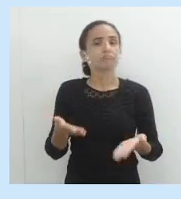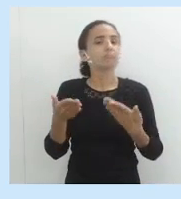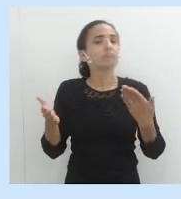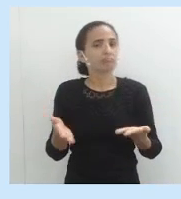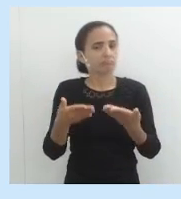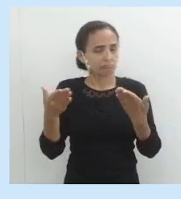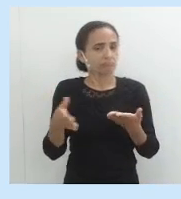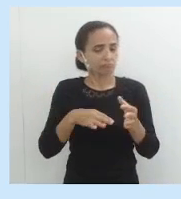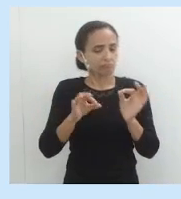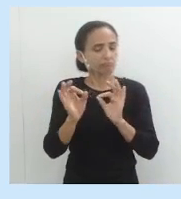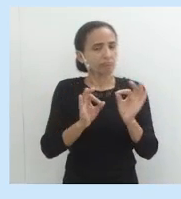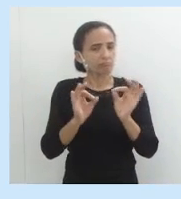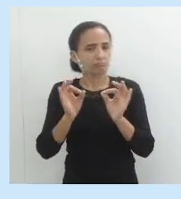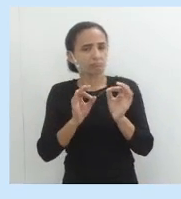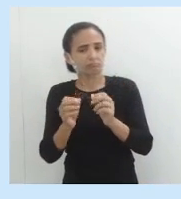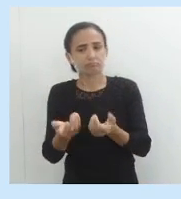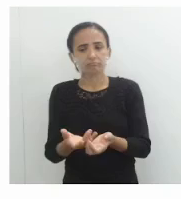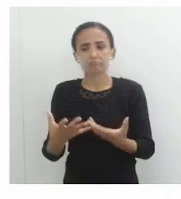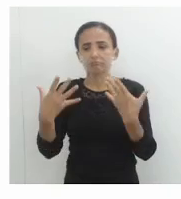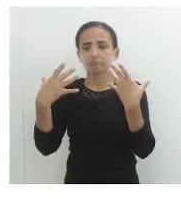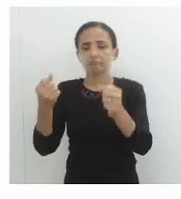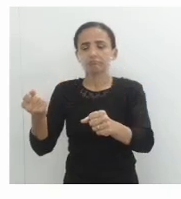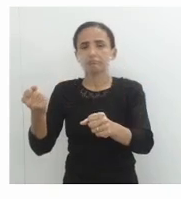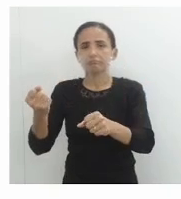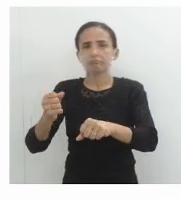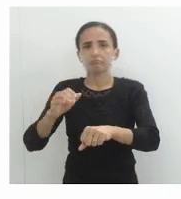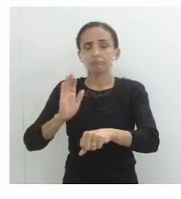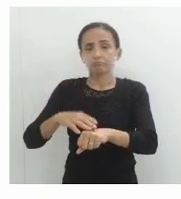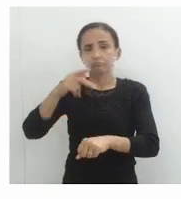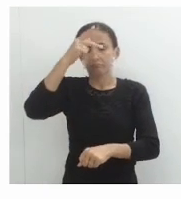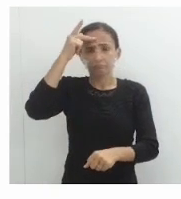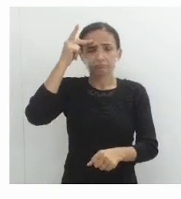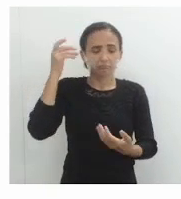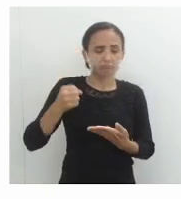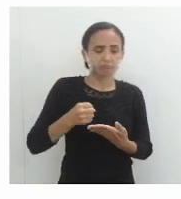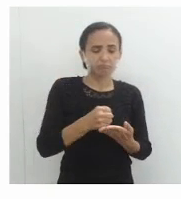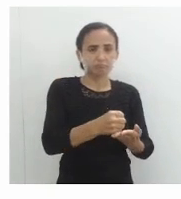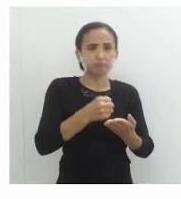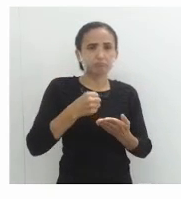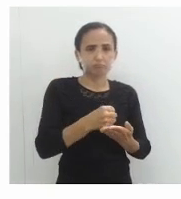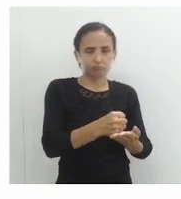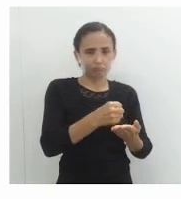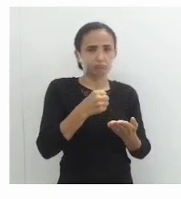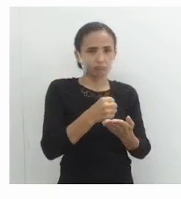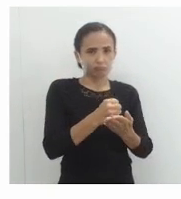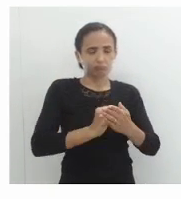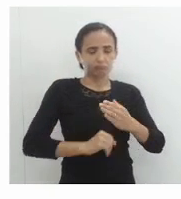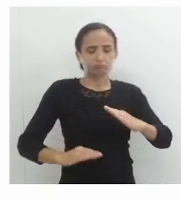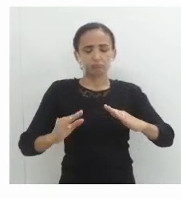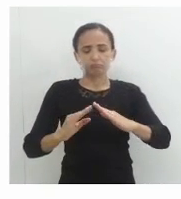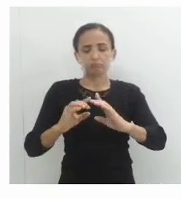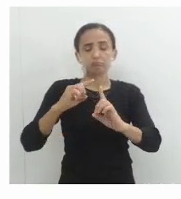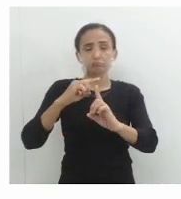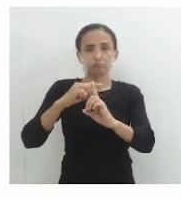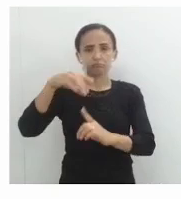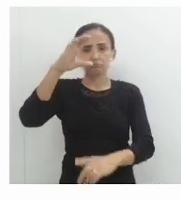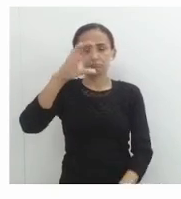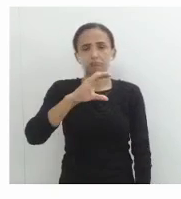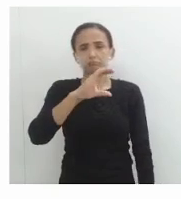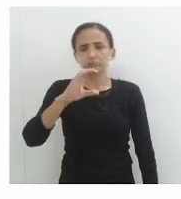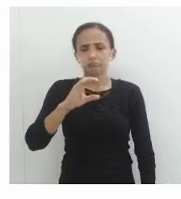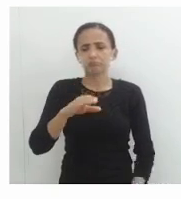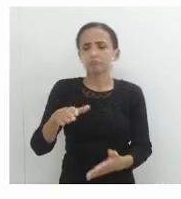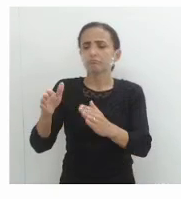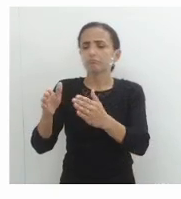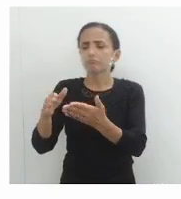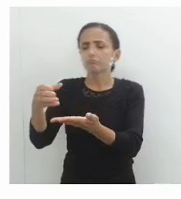novos fiéis. E também a igreja começou a contratar também, produzir e patrocinar vários